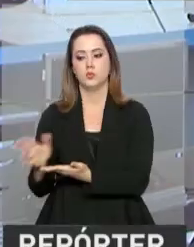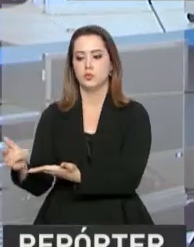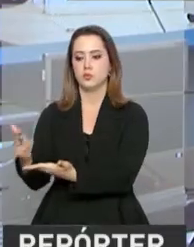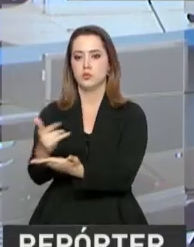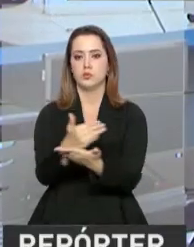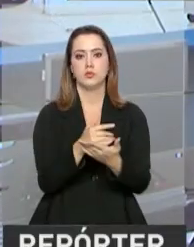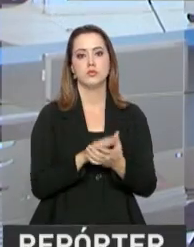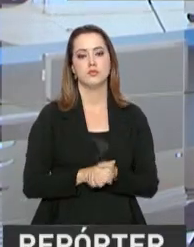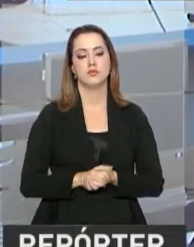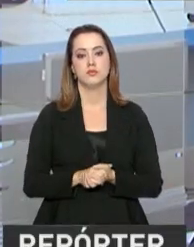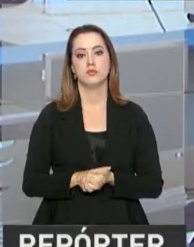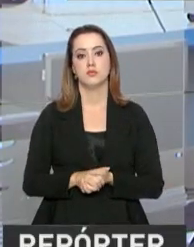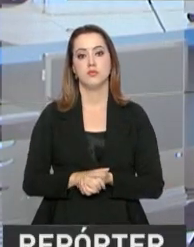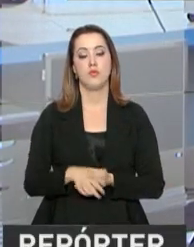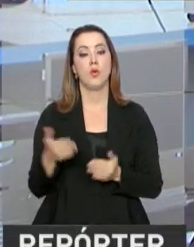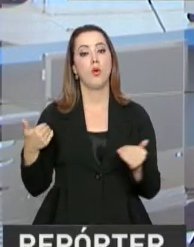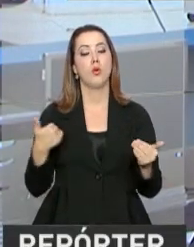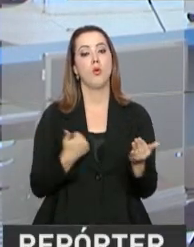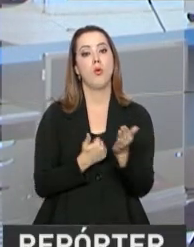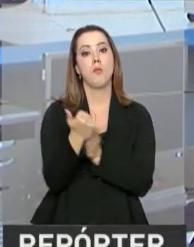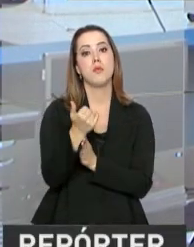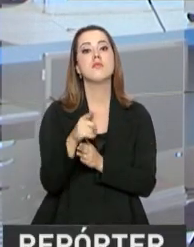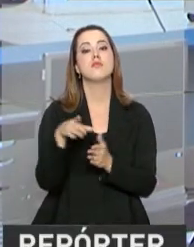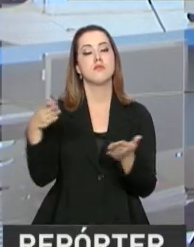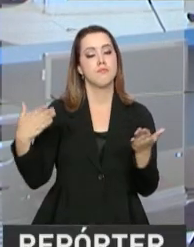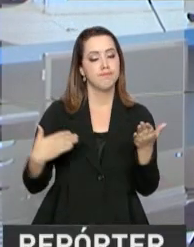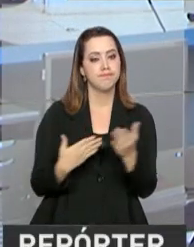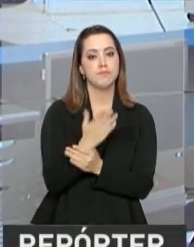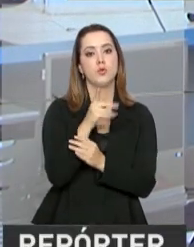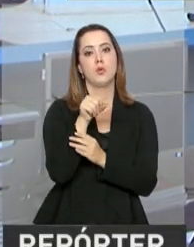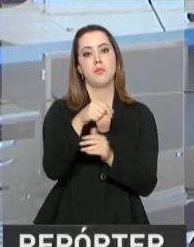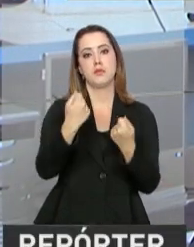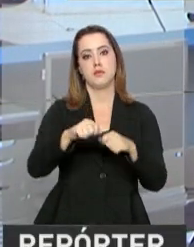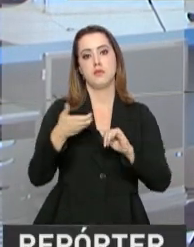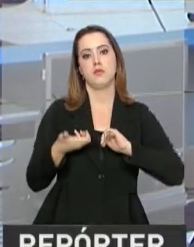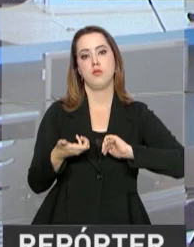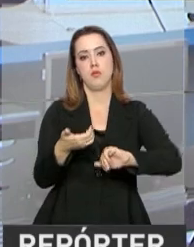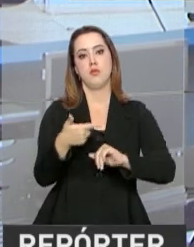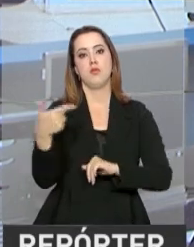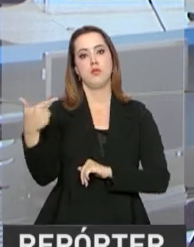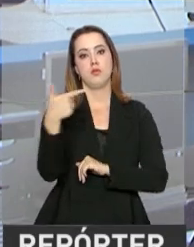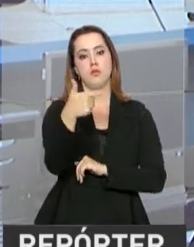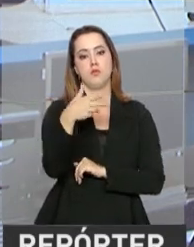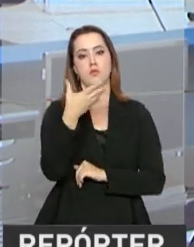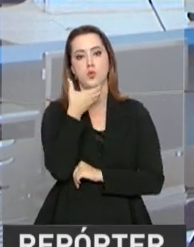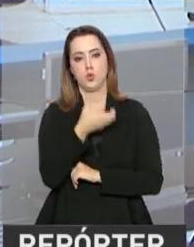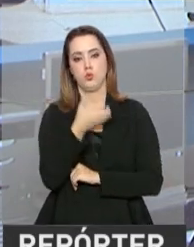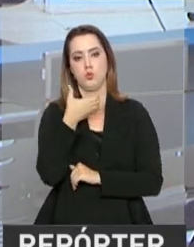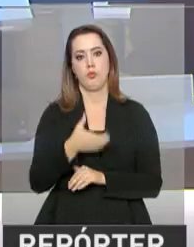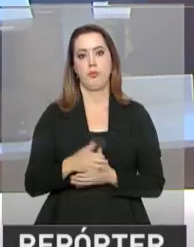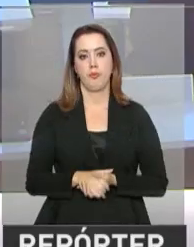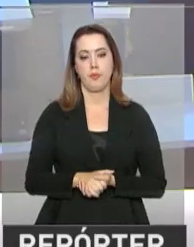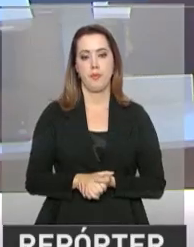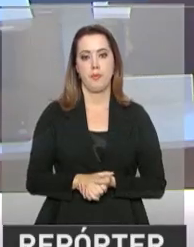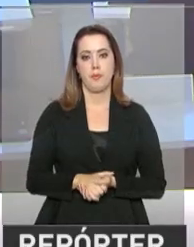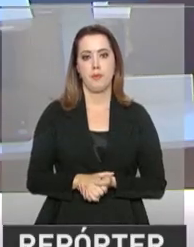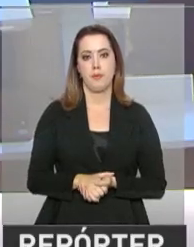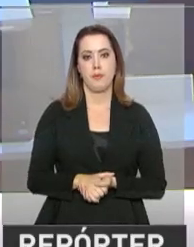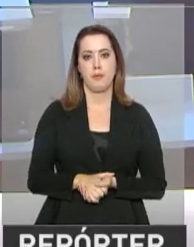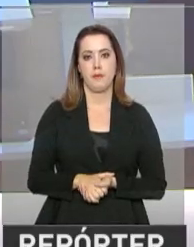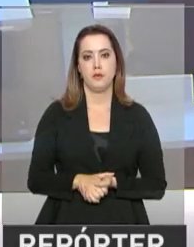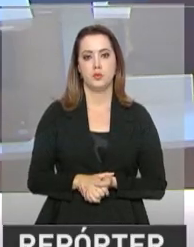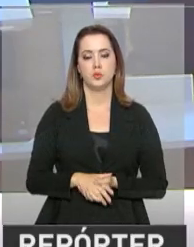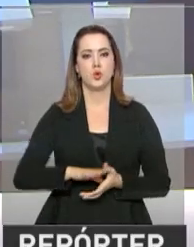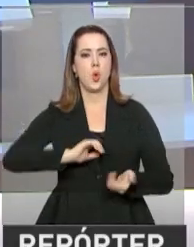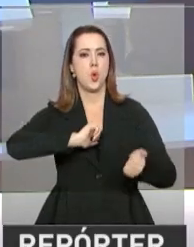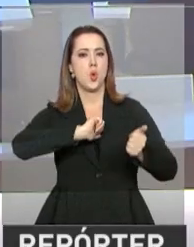arrecadação. Para entrar em vigor, o orçamento deve ser aprovado pelo Congresso até o dia 22 de dezembro.